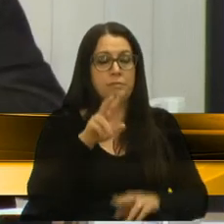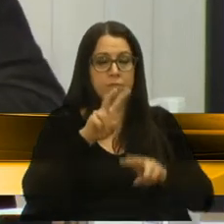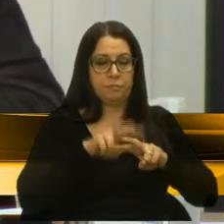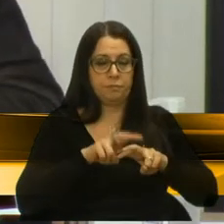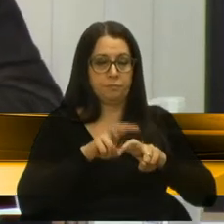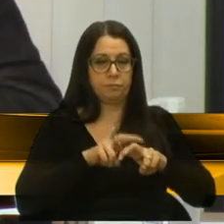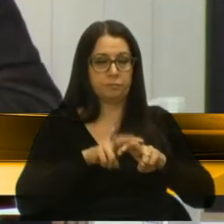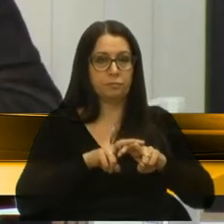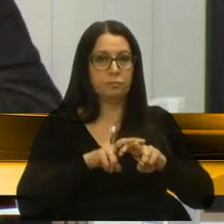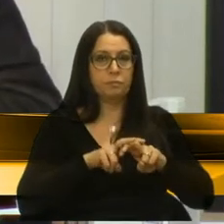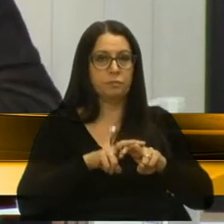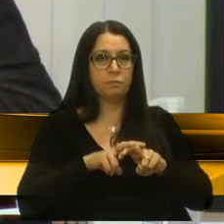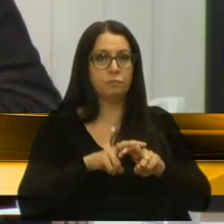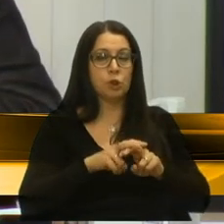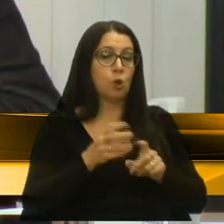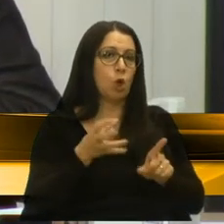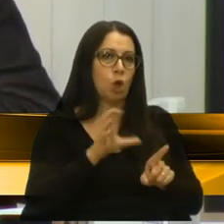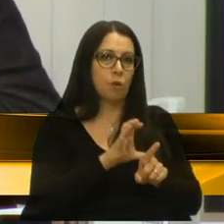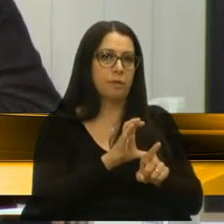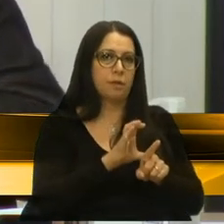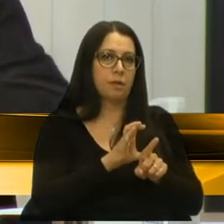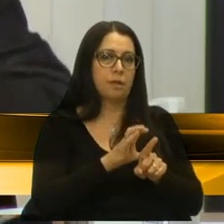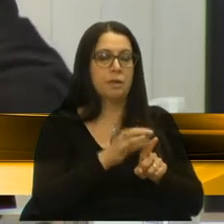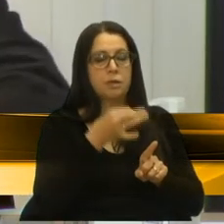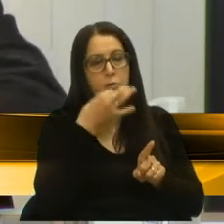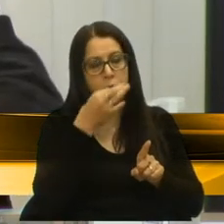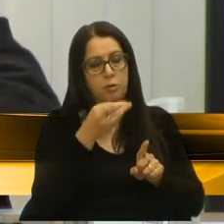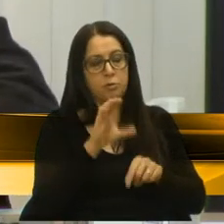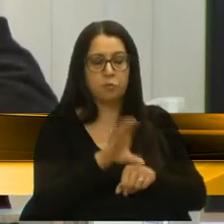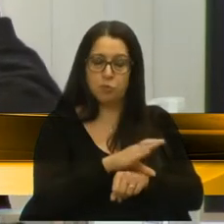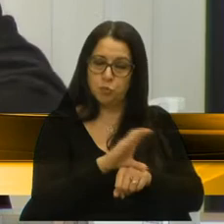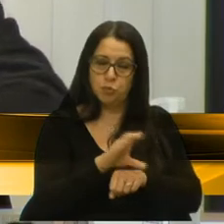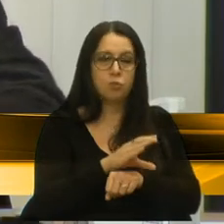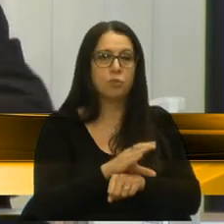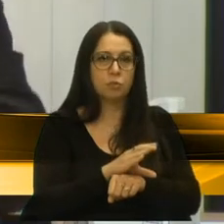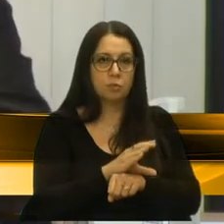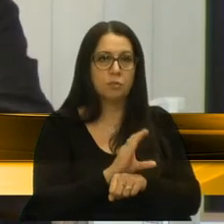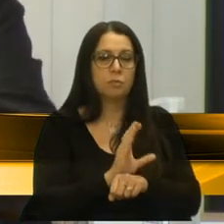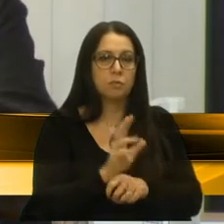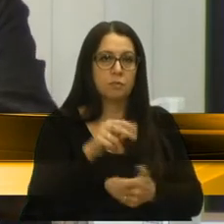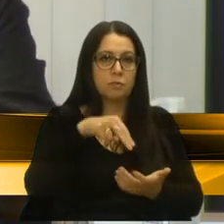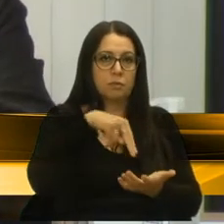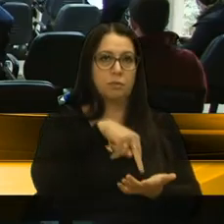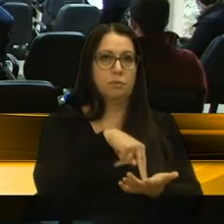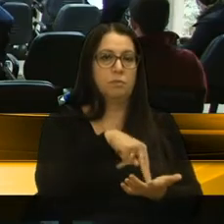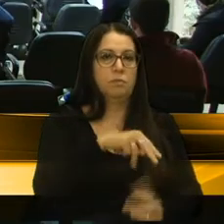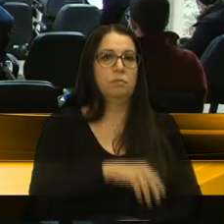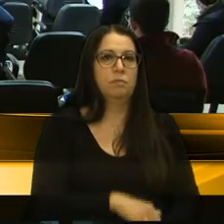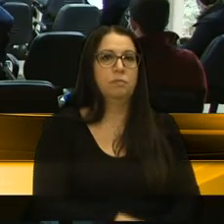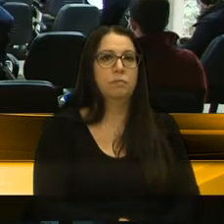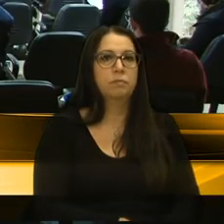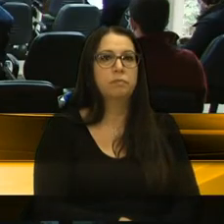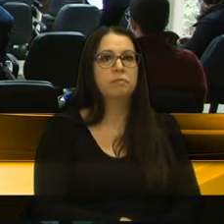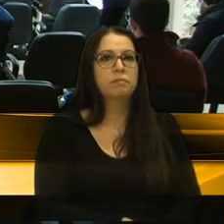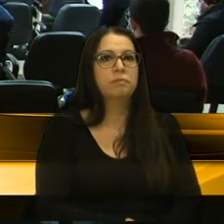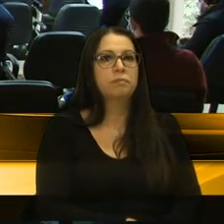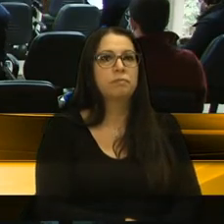permaneçam sentados e os contrários ao parecer de inconstitucionalidade levantem-se.